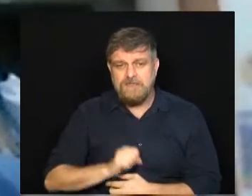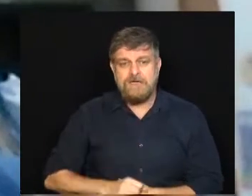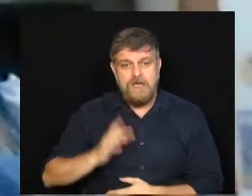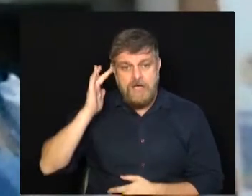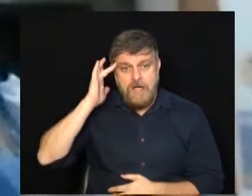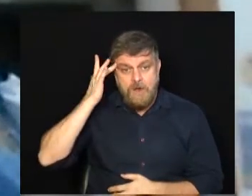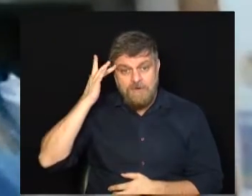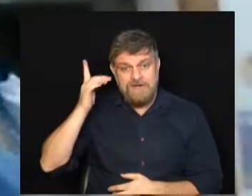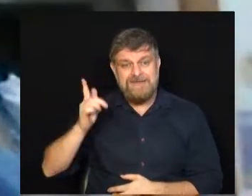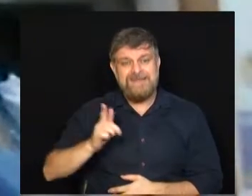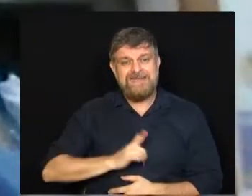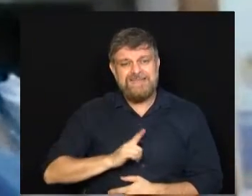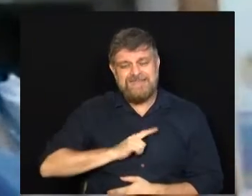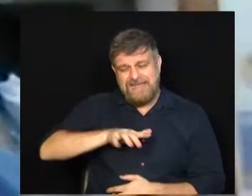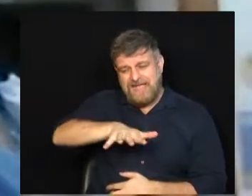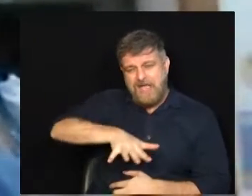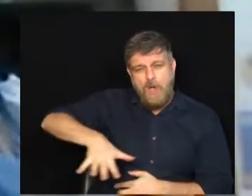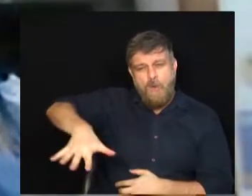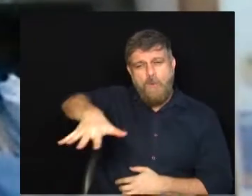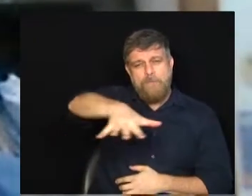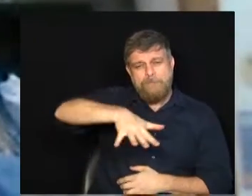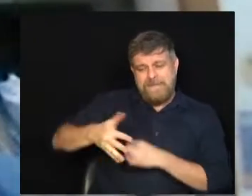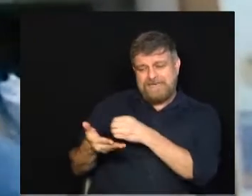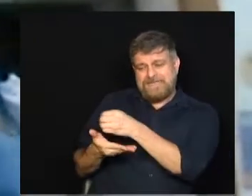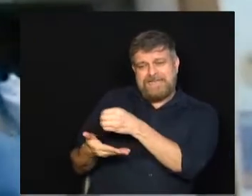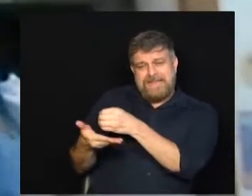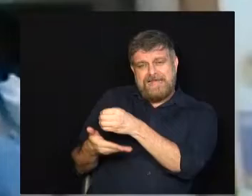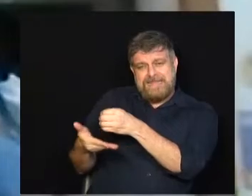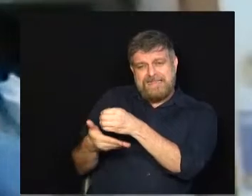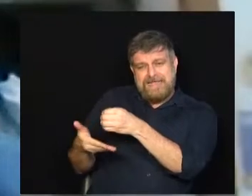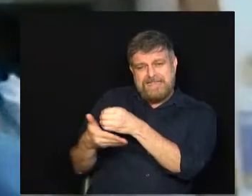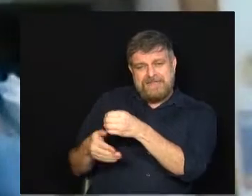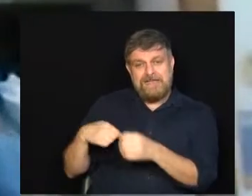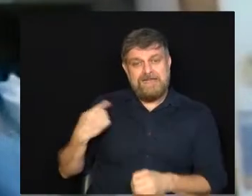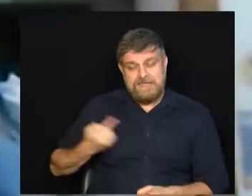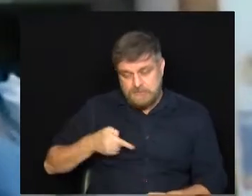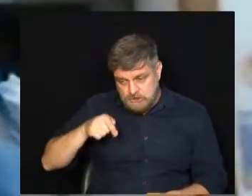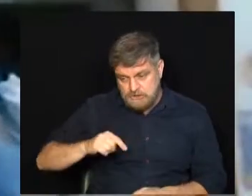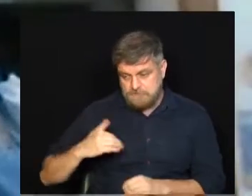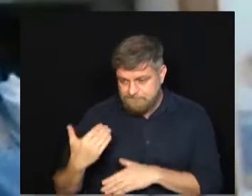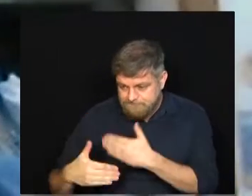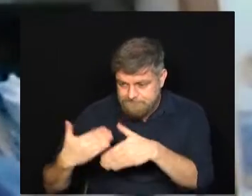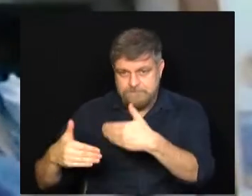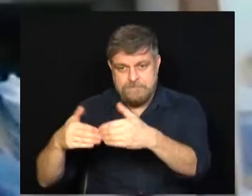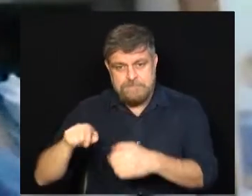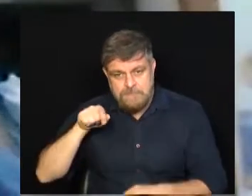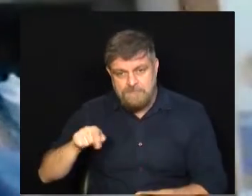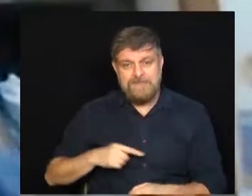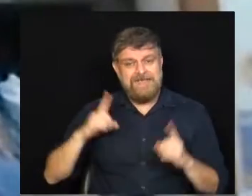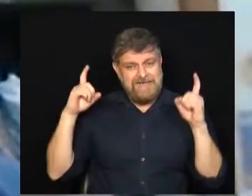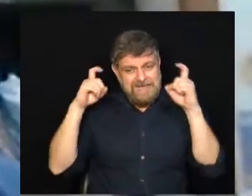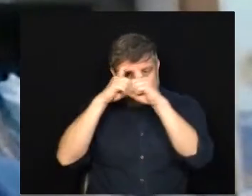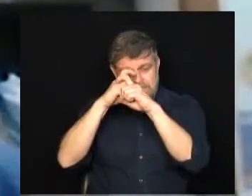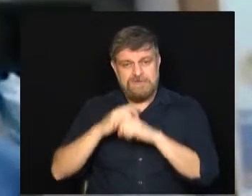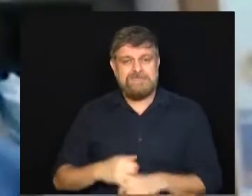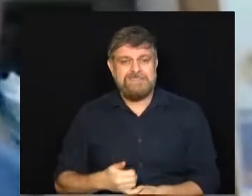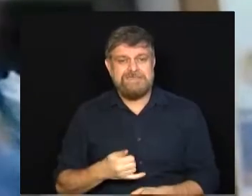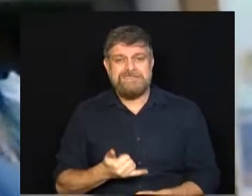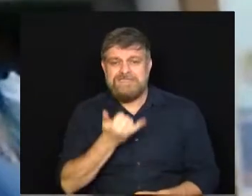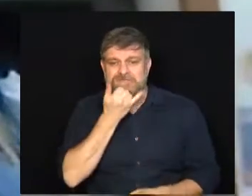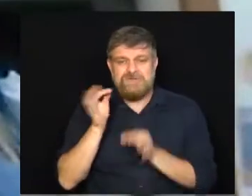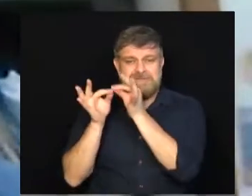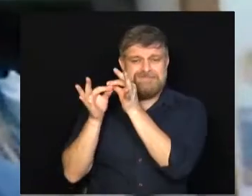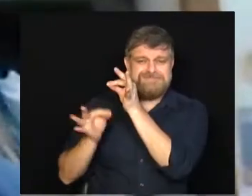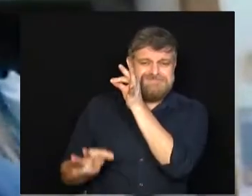aí um campo fundamental para que a gente possa, de fato, avançar na compreensão dessas dificuldades. Desculpe ter falado demais.